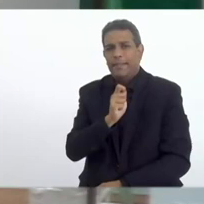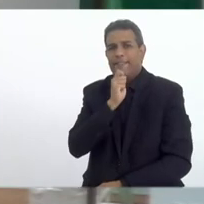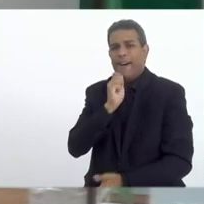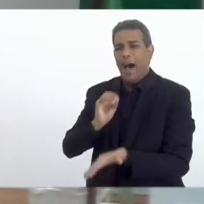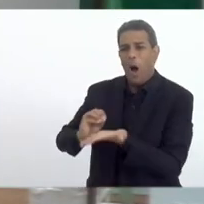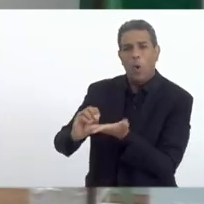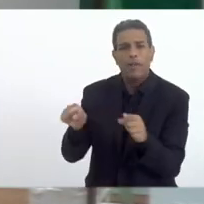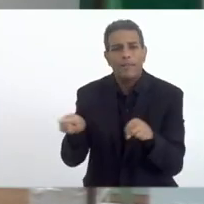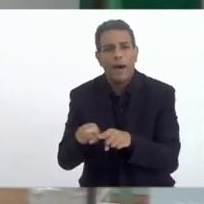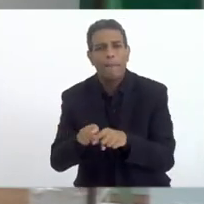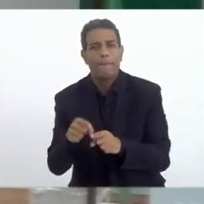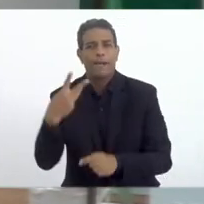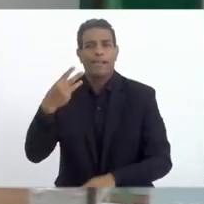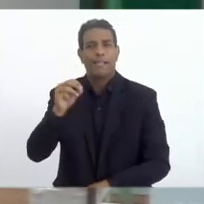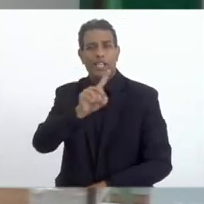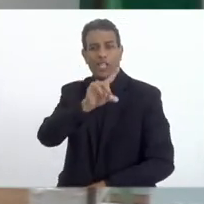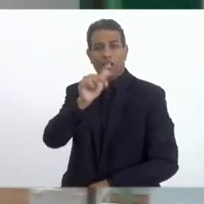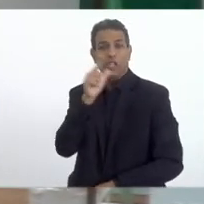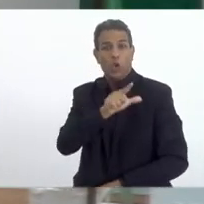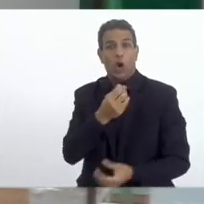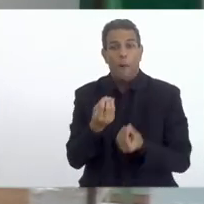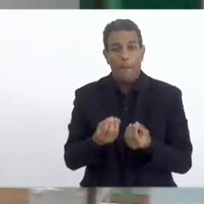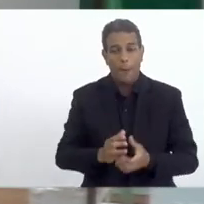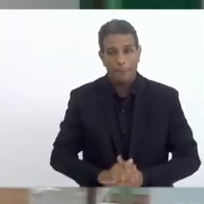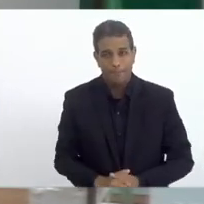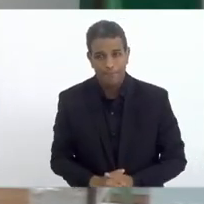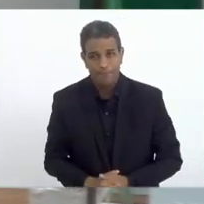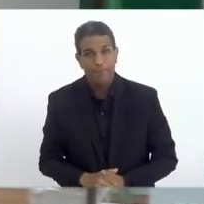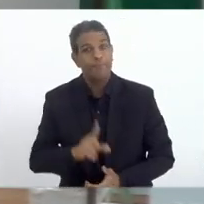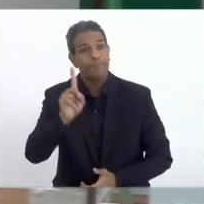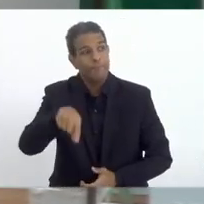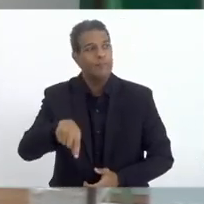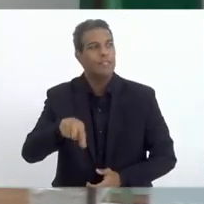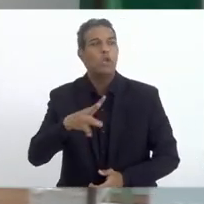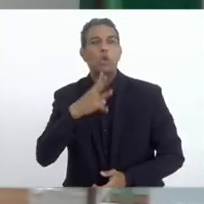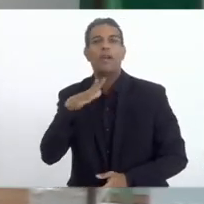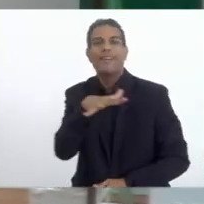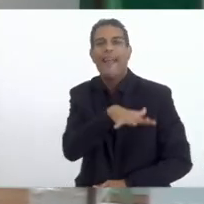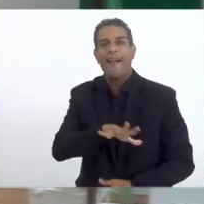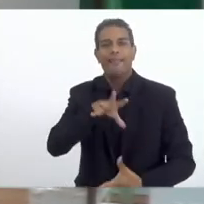assunto em 30 dias, né? São profundos